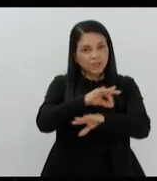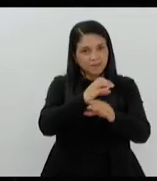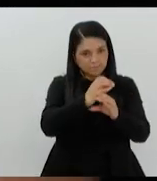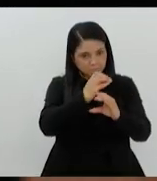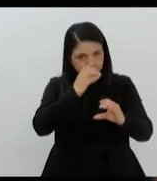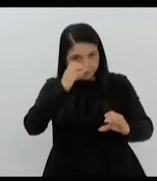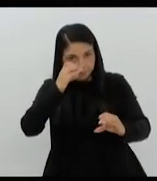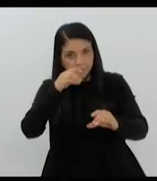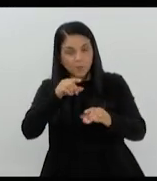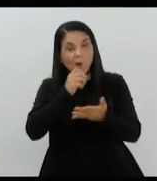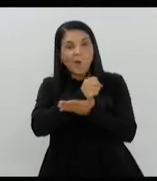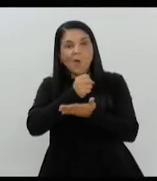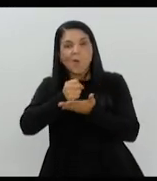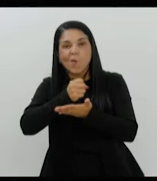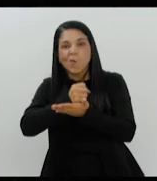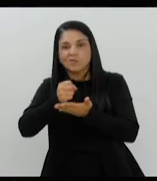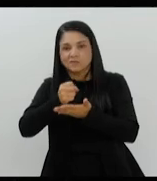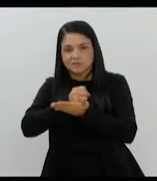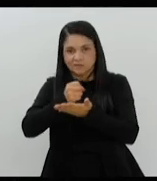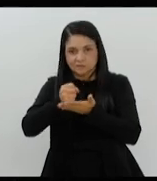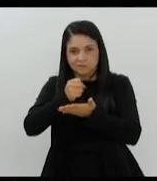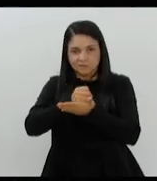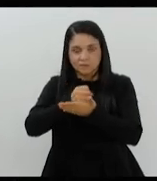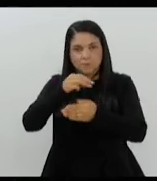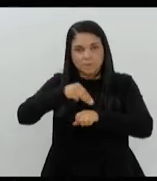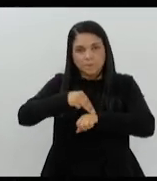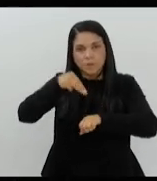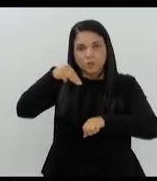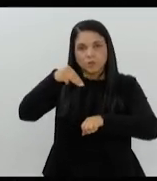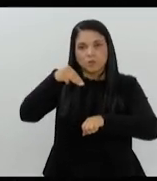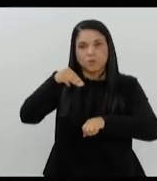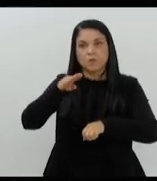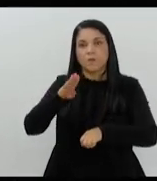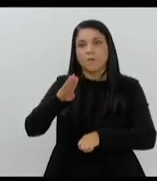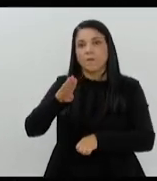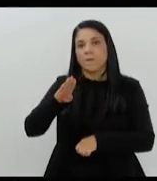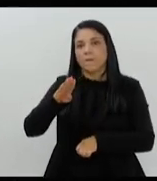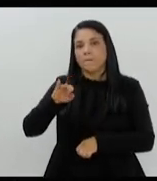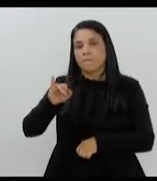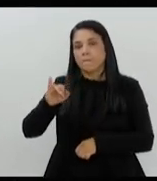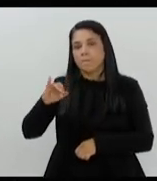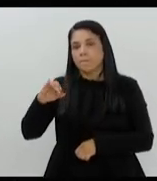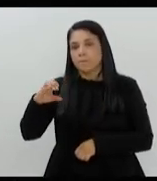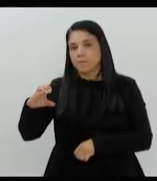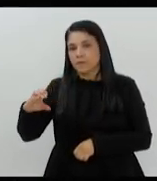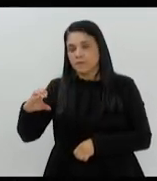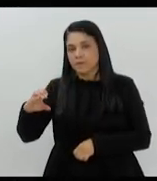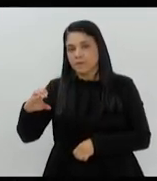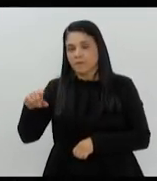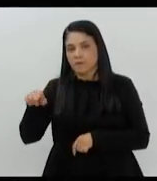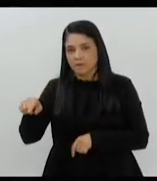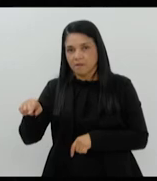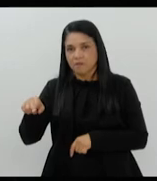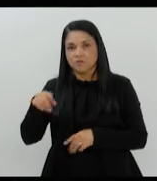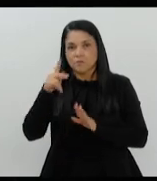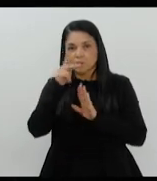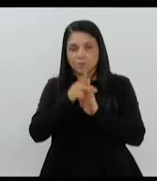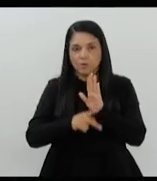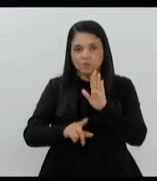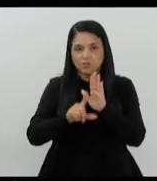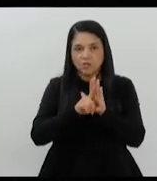para contratar a metodologia BIM, isto é, de projetos